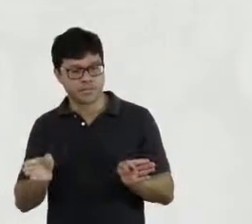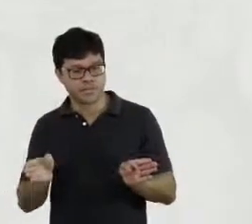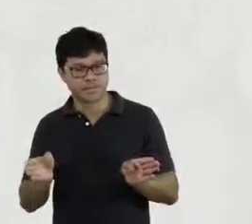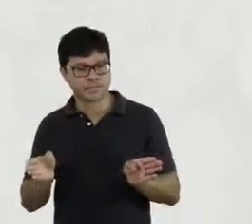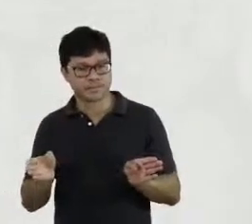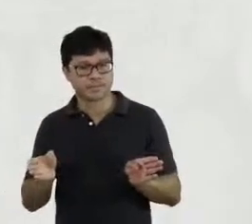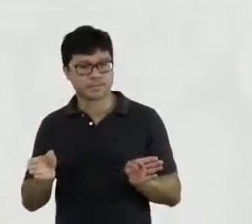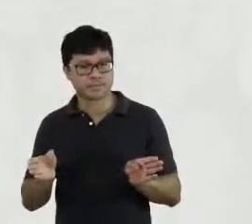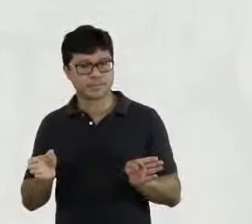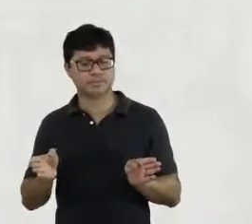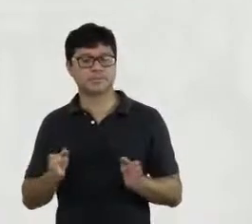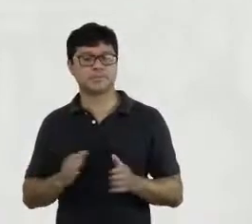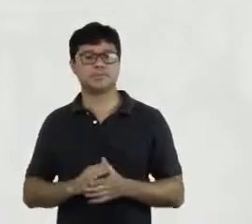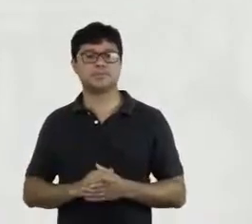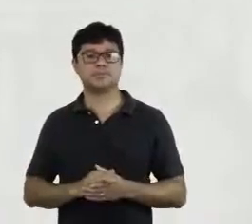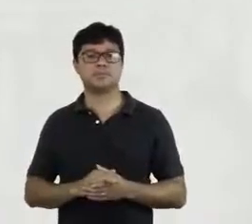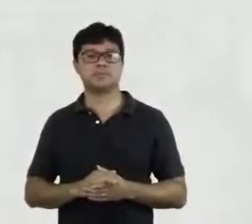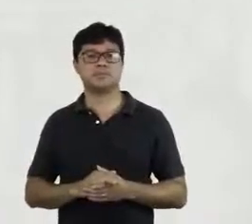bibliografia